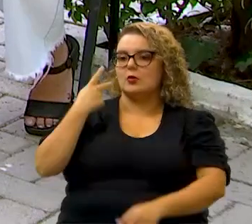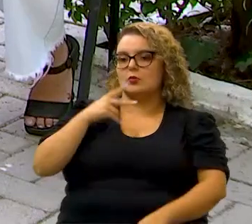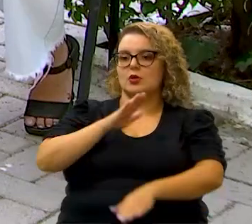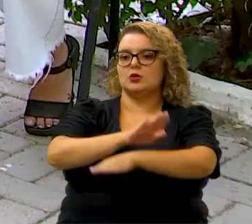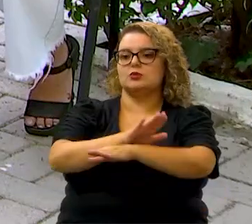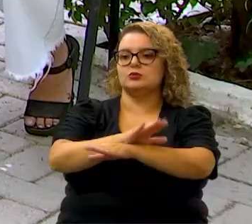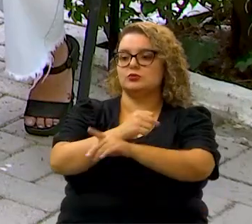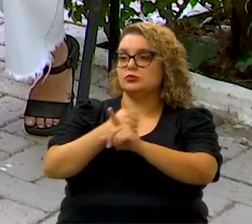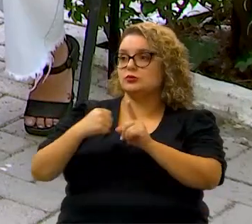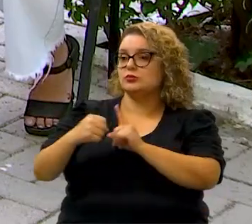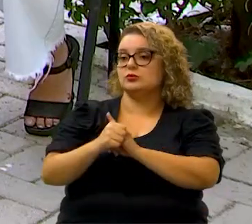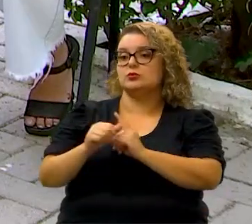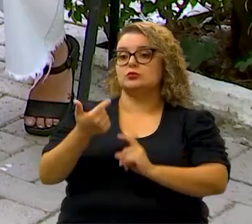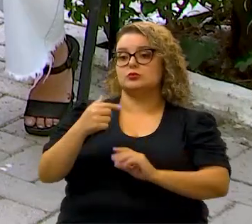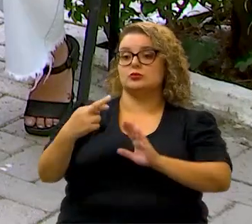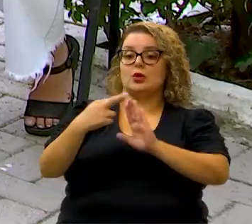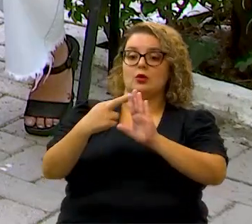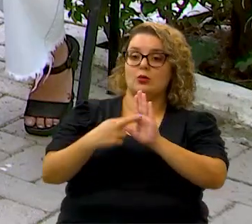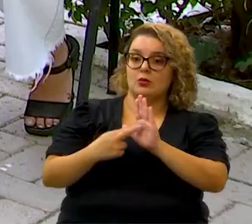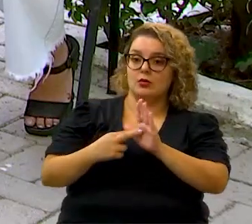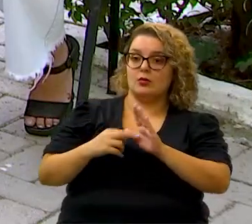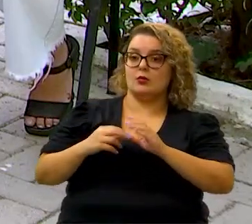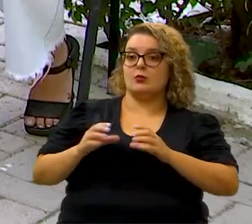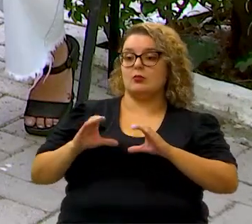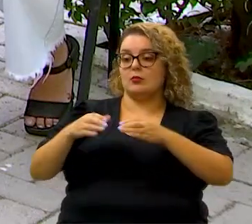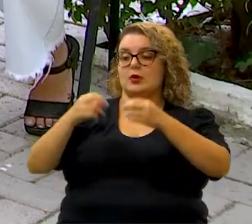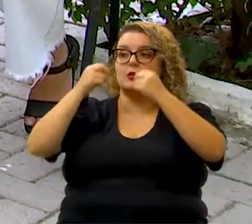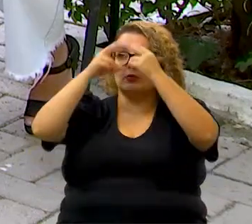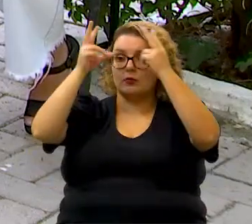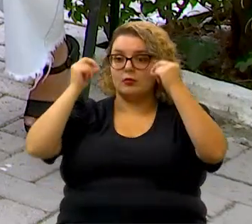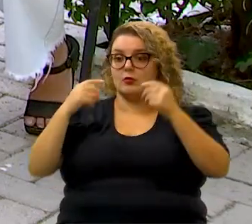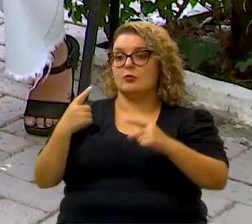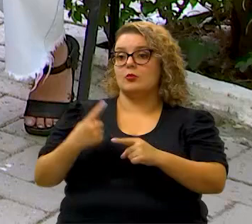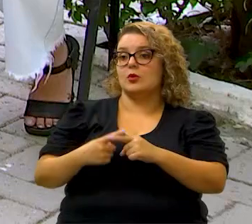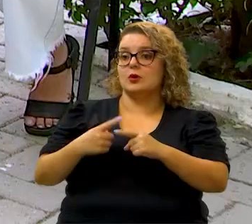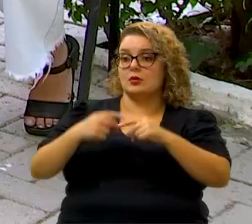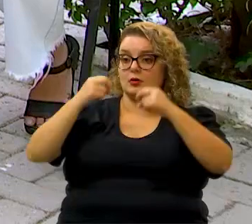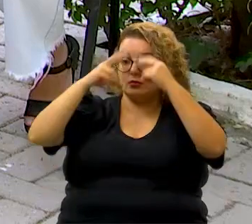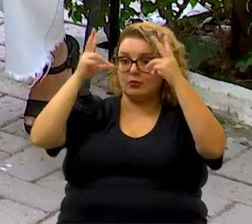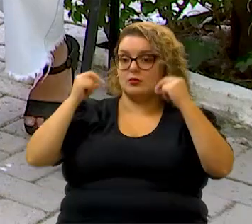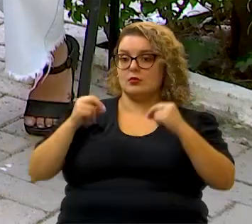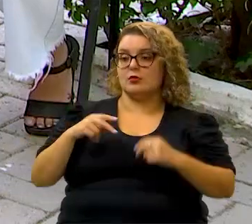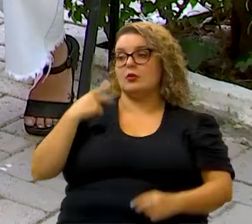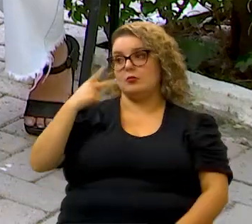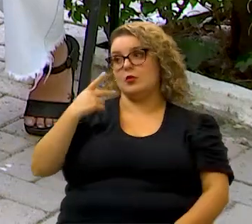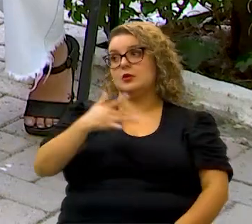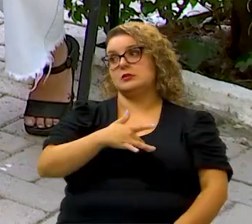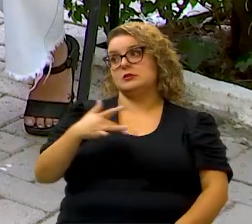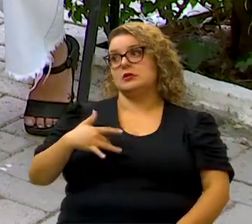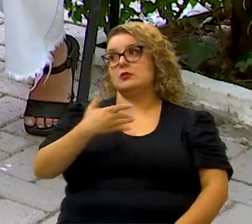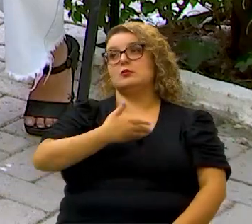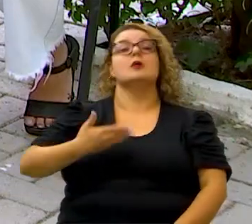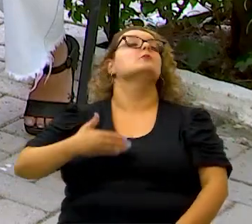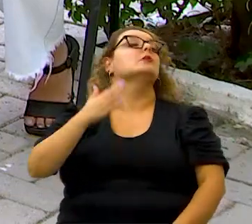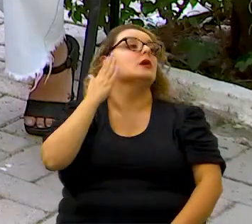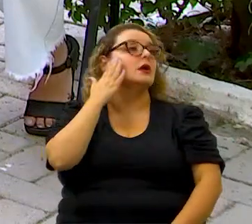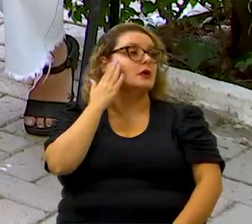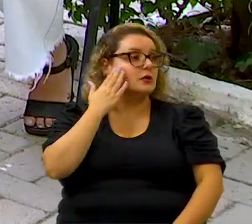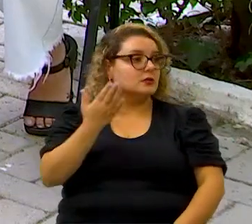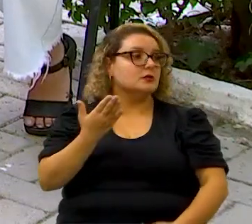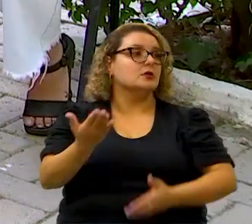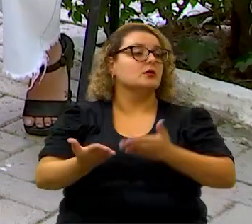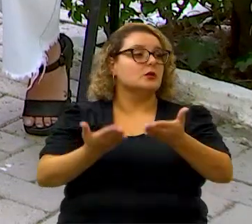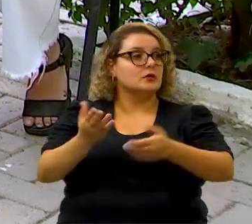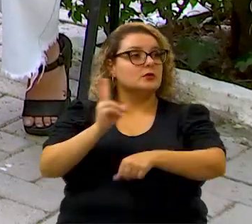cuidadores. A política de assistência, ela não tem no rol uma equipe de enfermagem, até porque a enfermagem é da política de saúde pública, né?